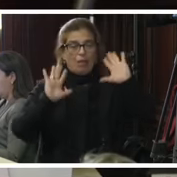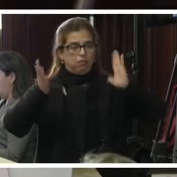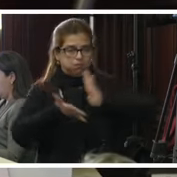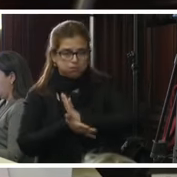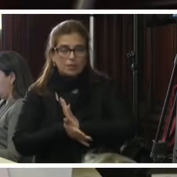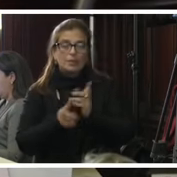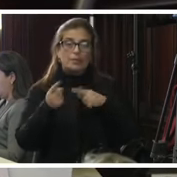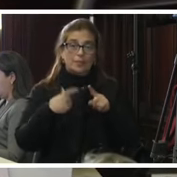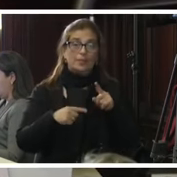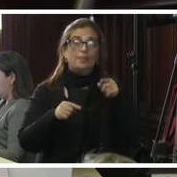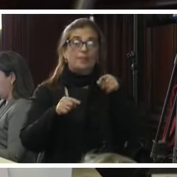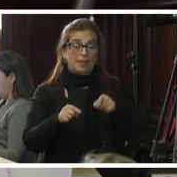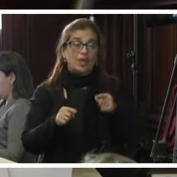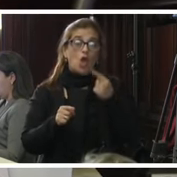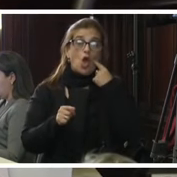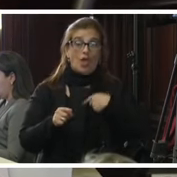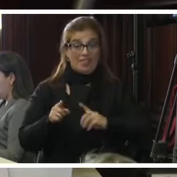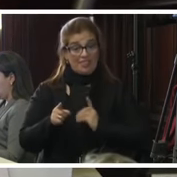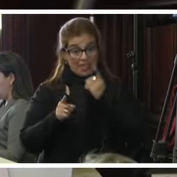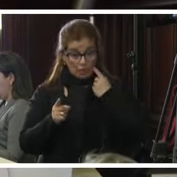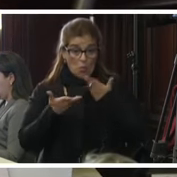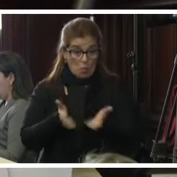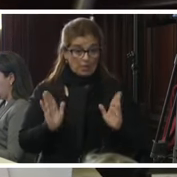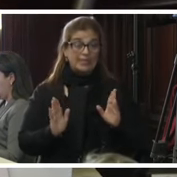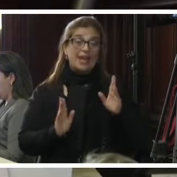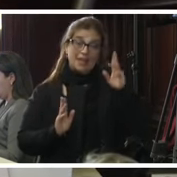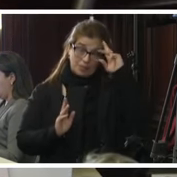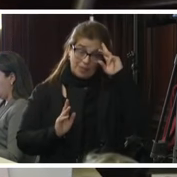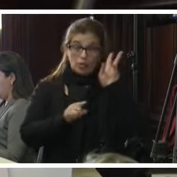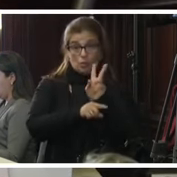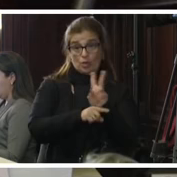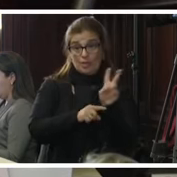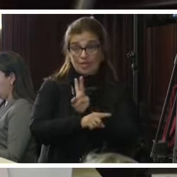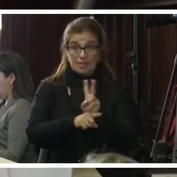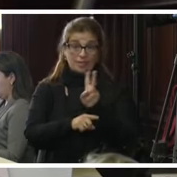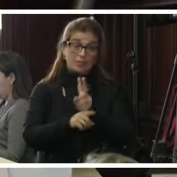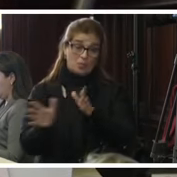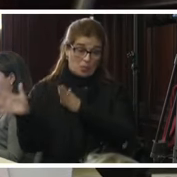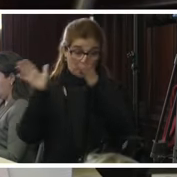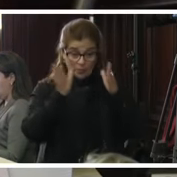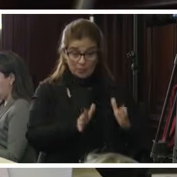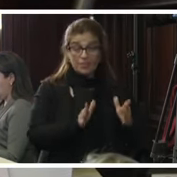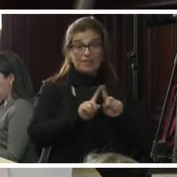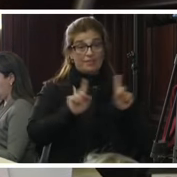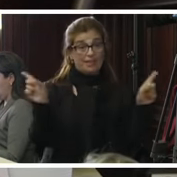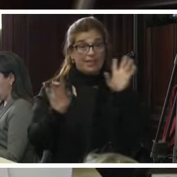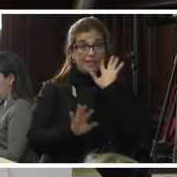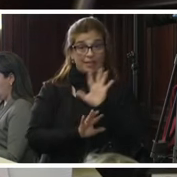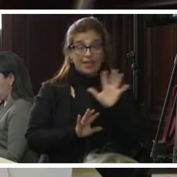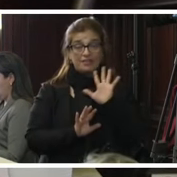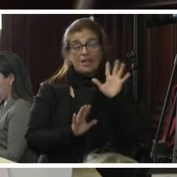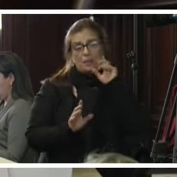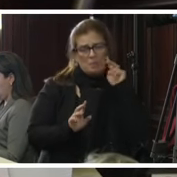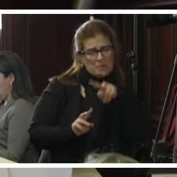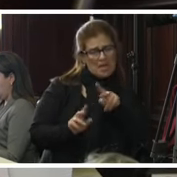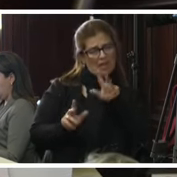espaços privilegiados dignos de proteção e respeito à ordem jurídica estabelecida e, de outro lado, os territórios considerados inimigos do